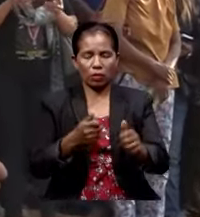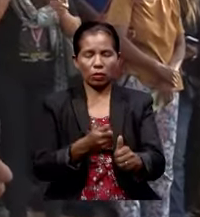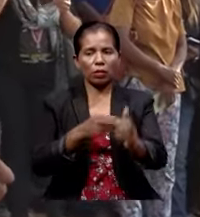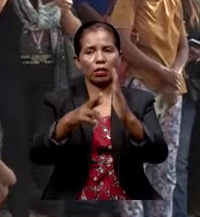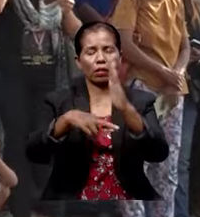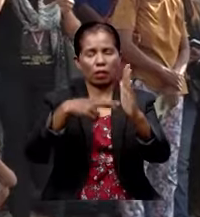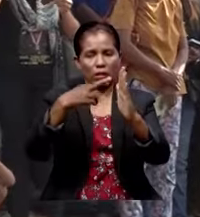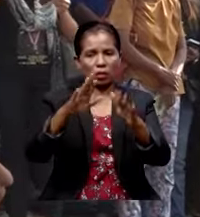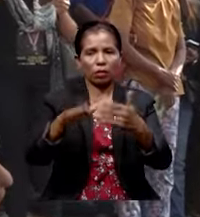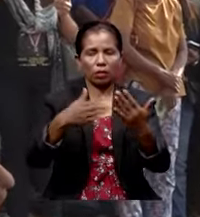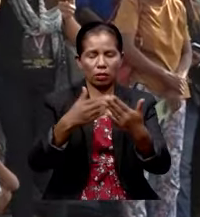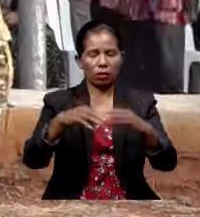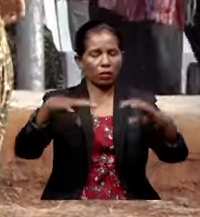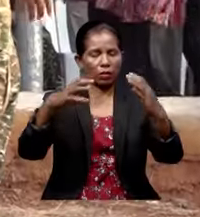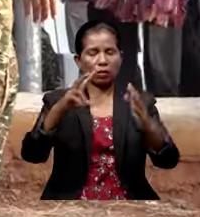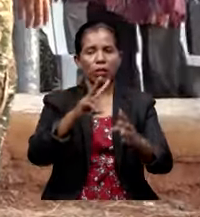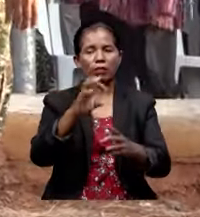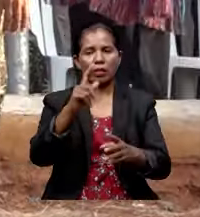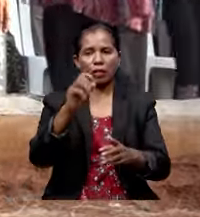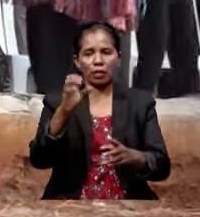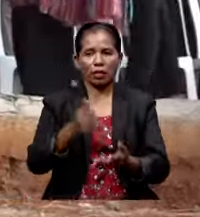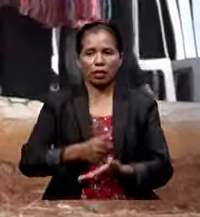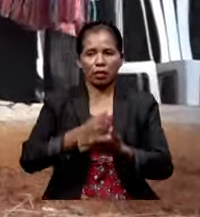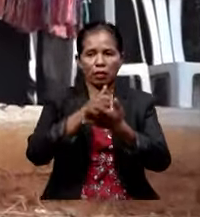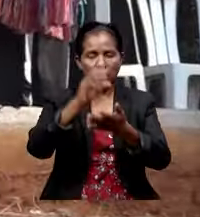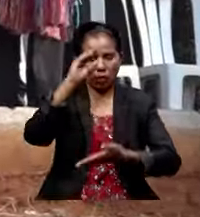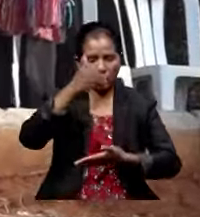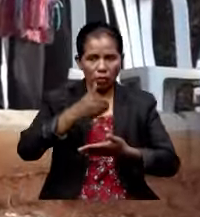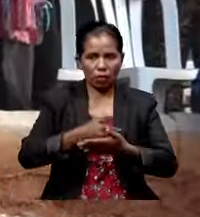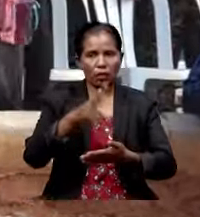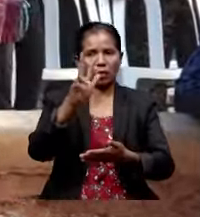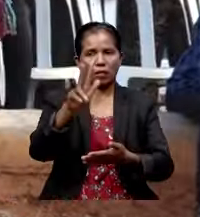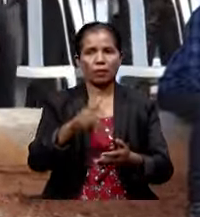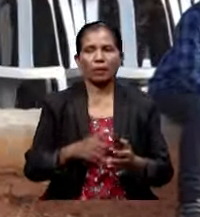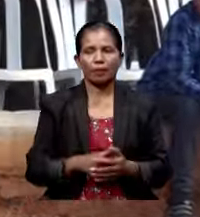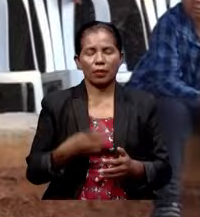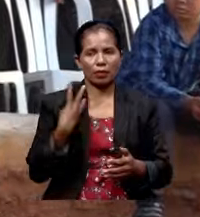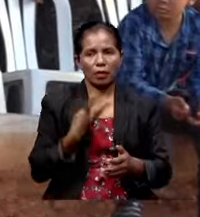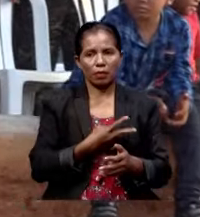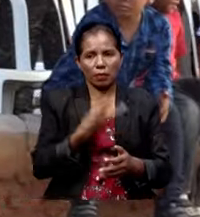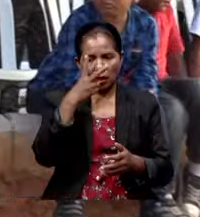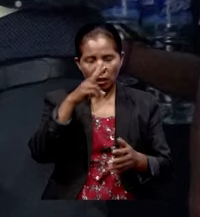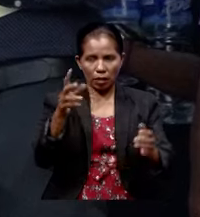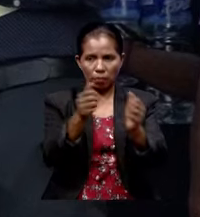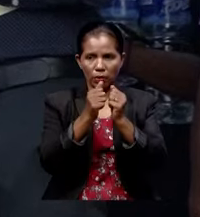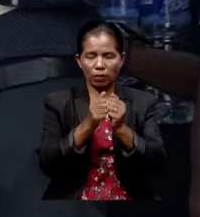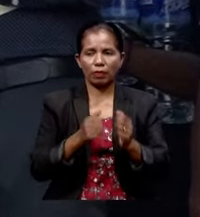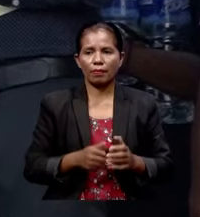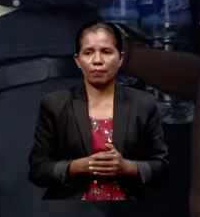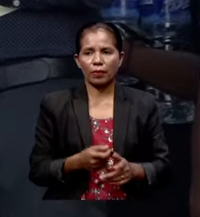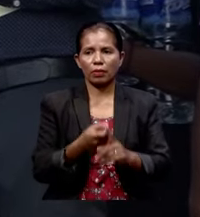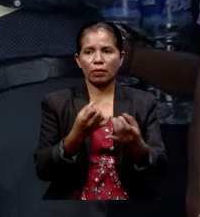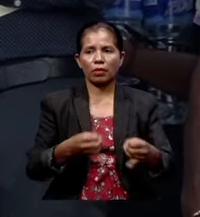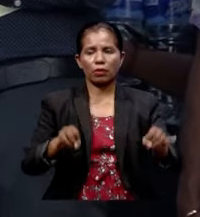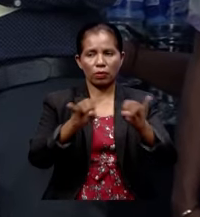no regulamento Conselho Veterano Nian oritão matan ba oankiak na Intolo. Ame se jarea moto usi